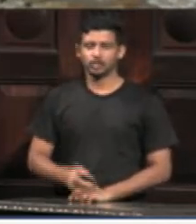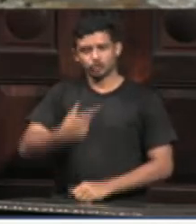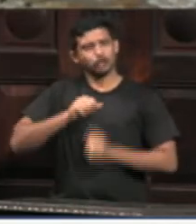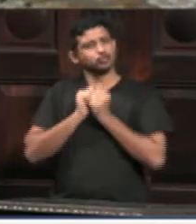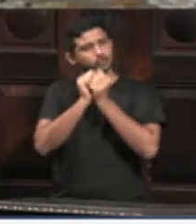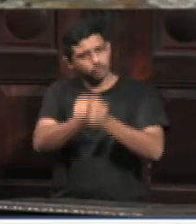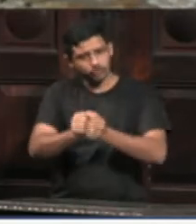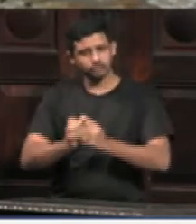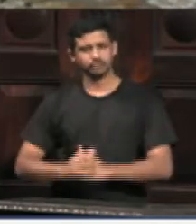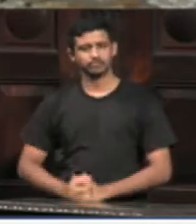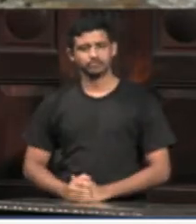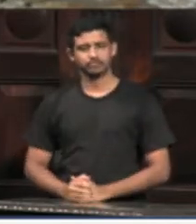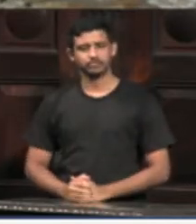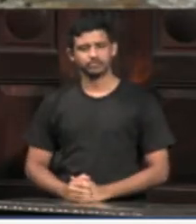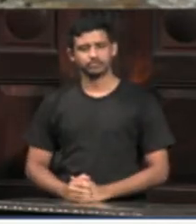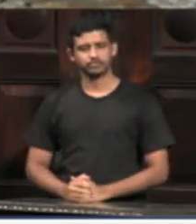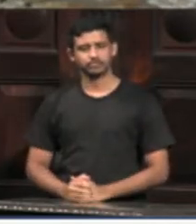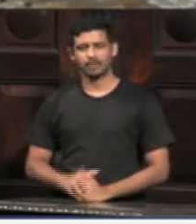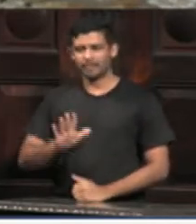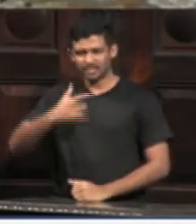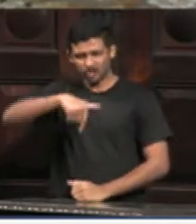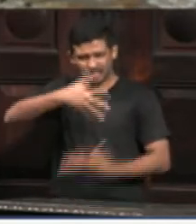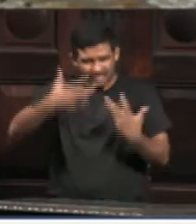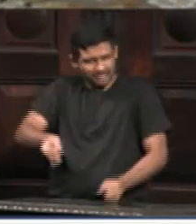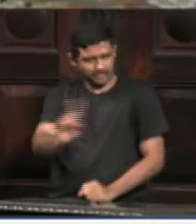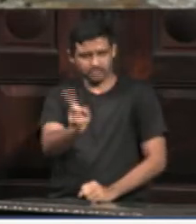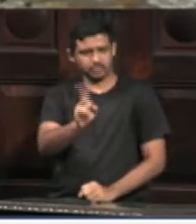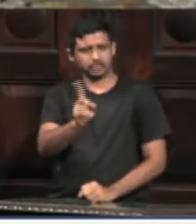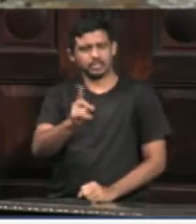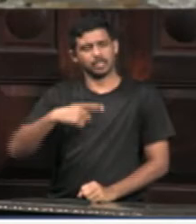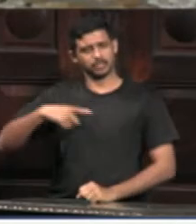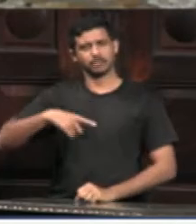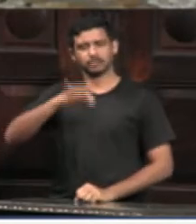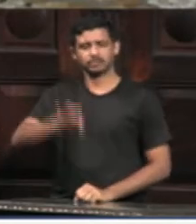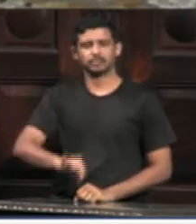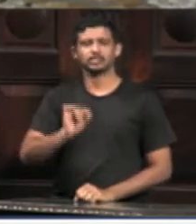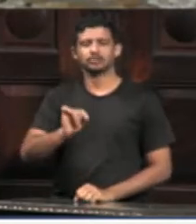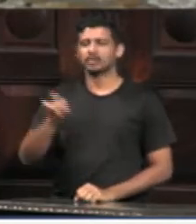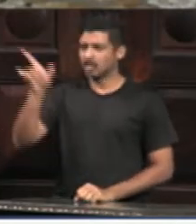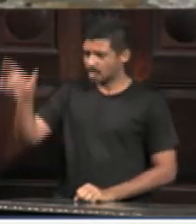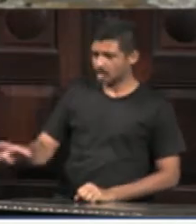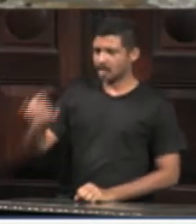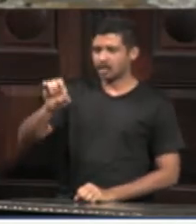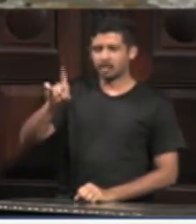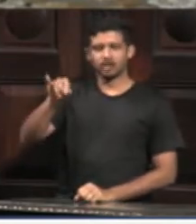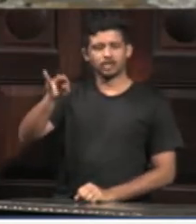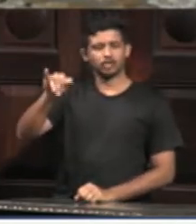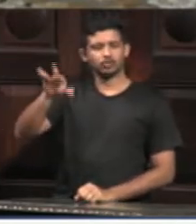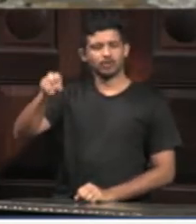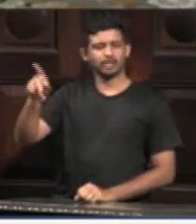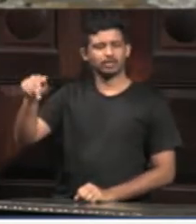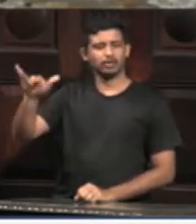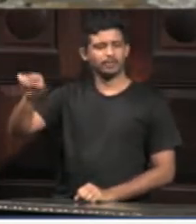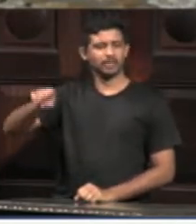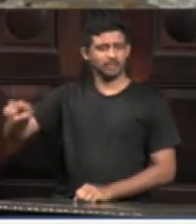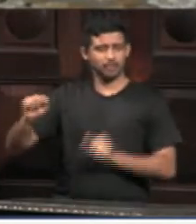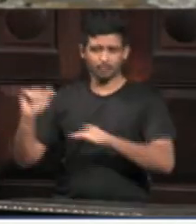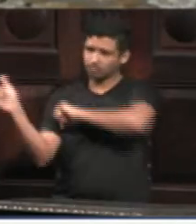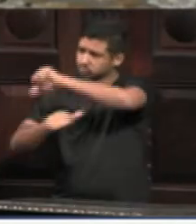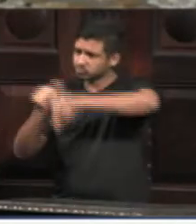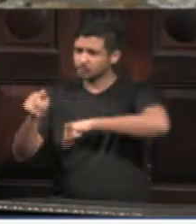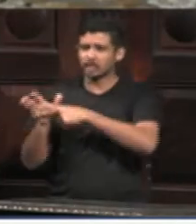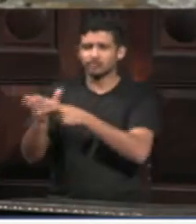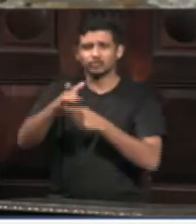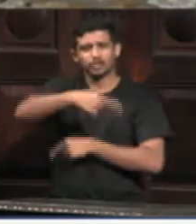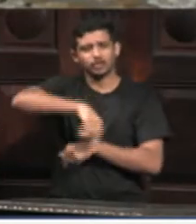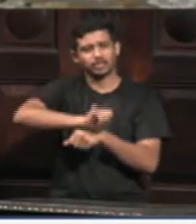juntos, nós não vamos aceitar. Eu tenho certeza que o Eduardo Paes ainda tem condição de virar para o bem do nosso